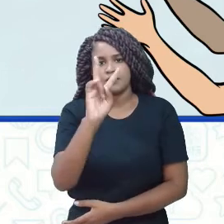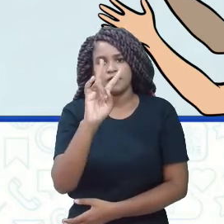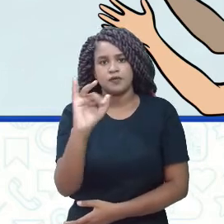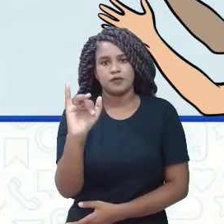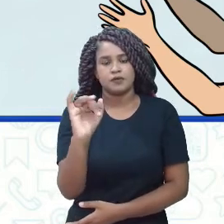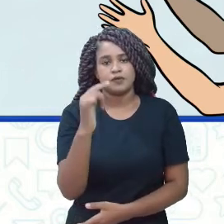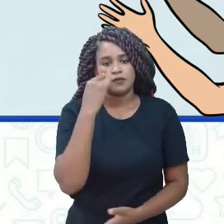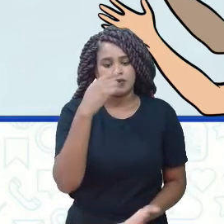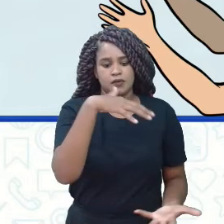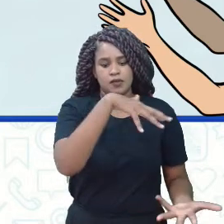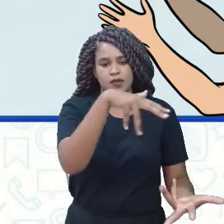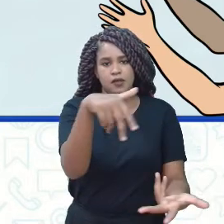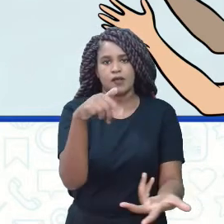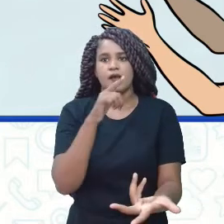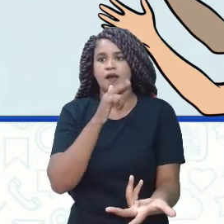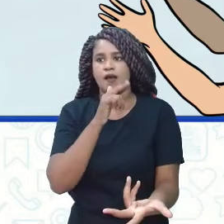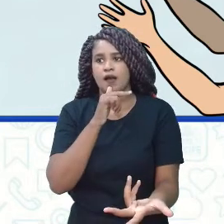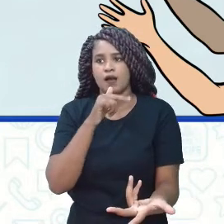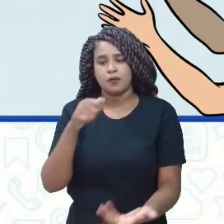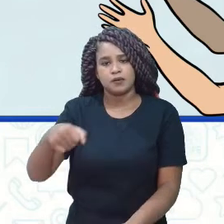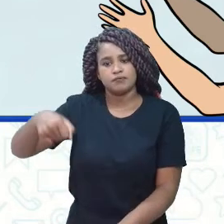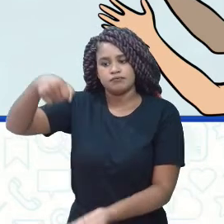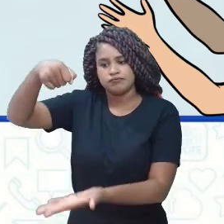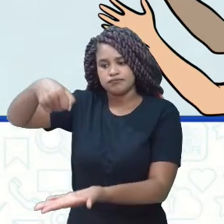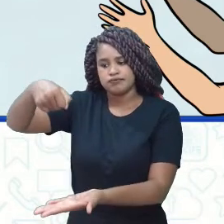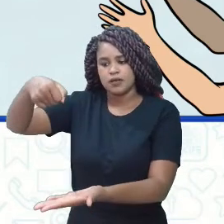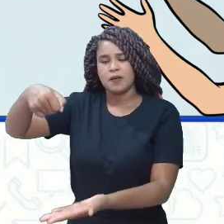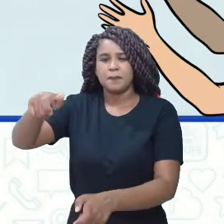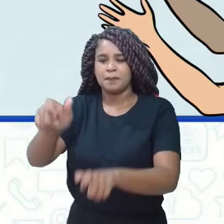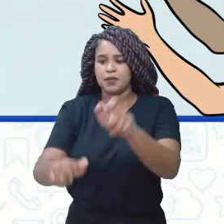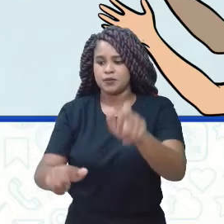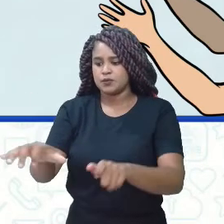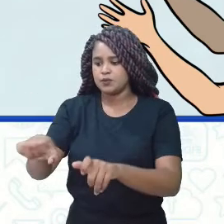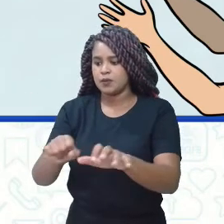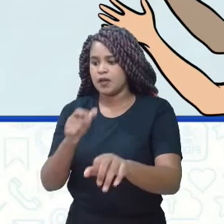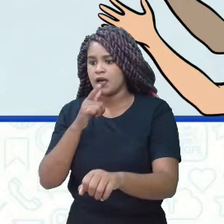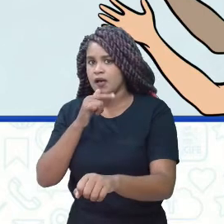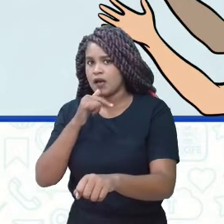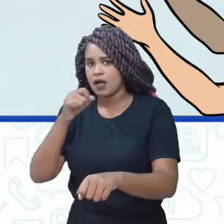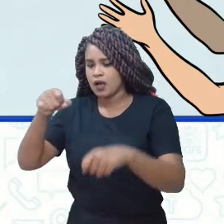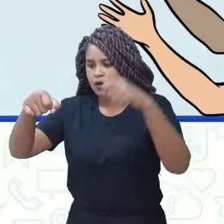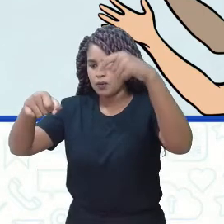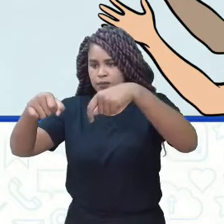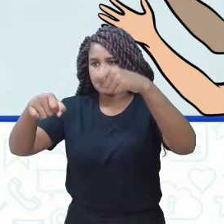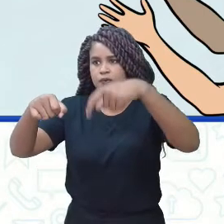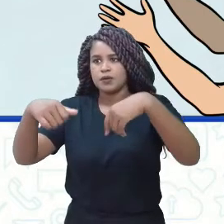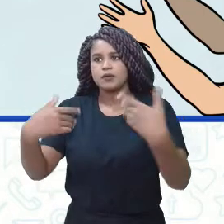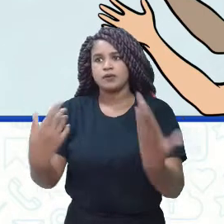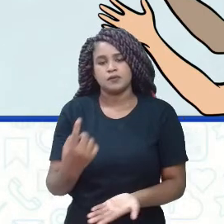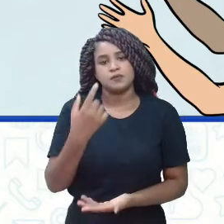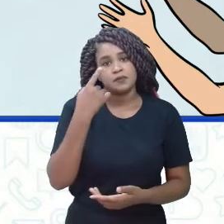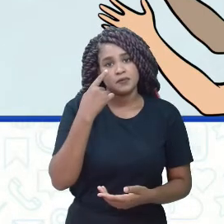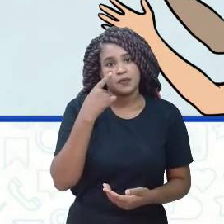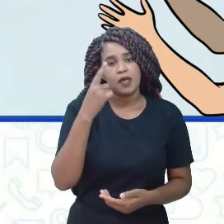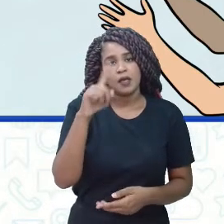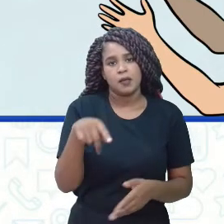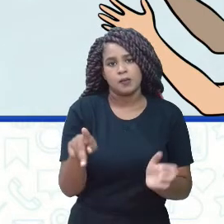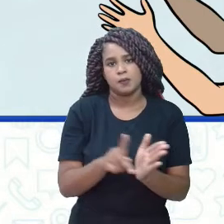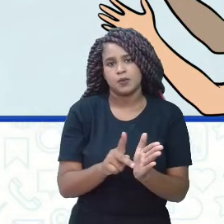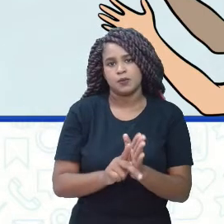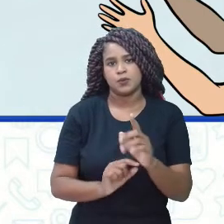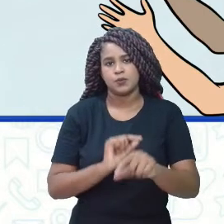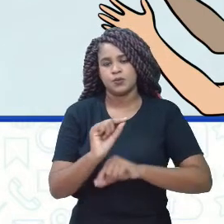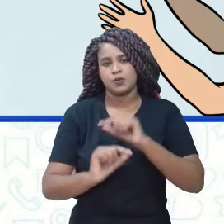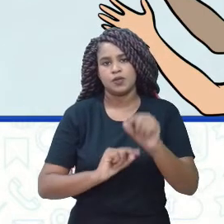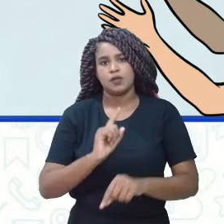Terra, aquela água, o balde, as pessoas pegando gotinhas de água, e é justamente retratando